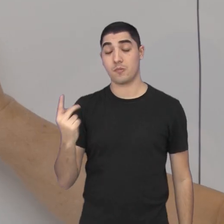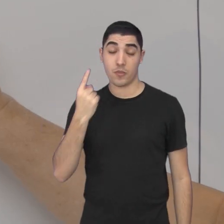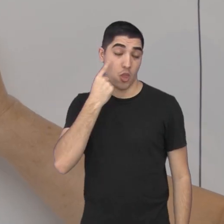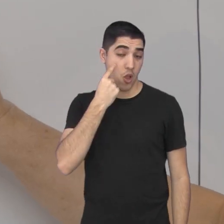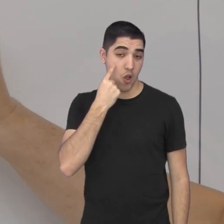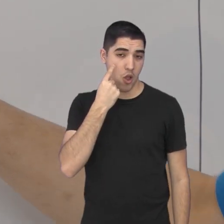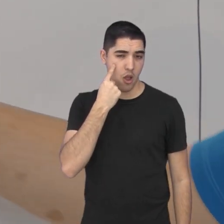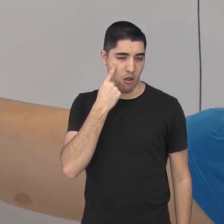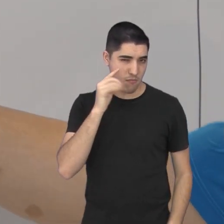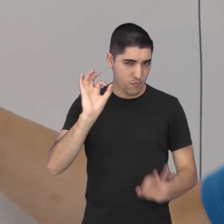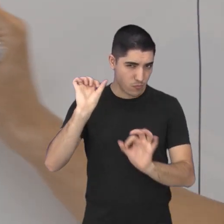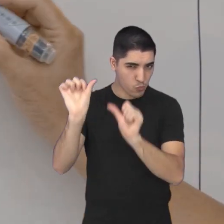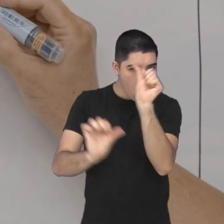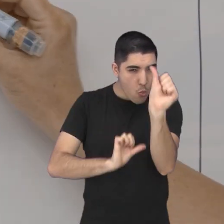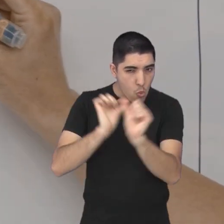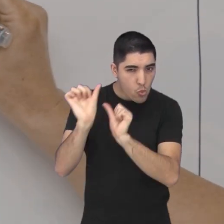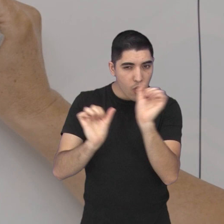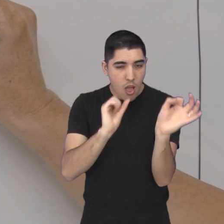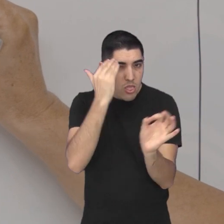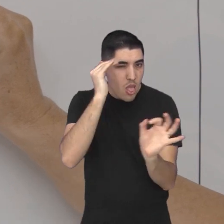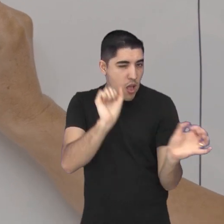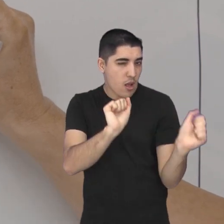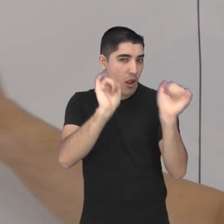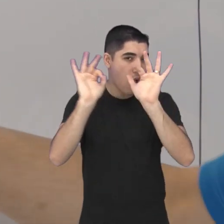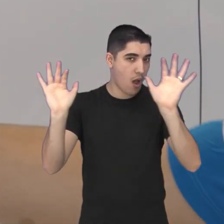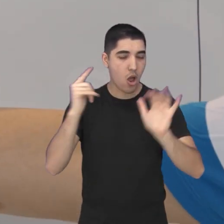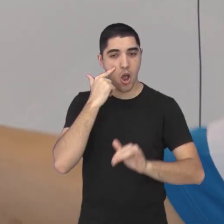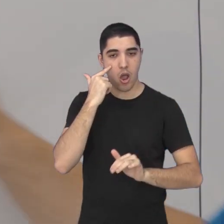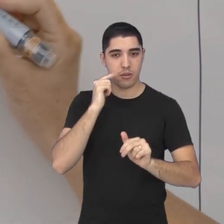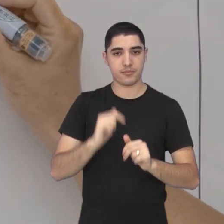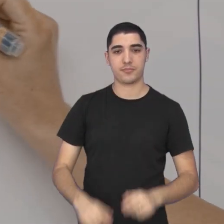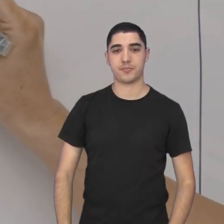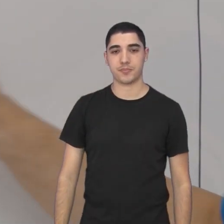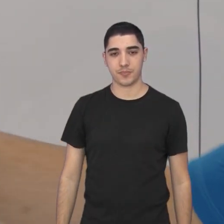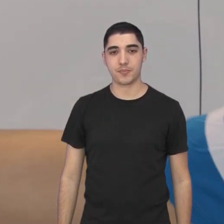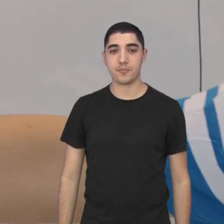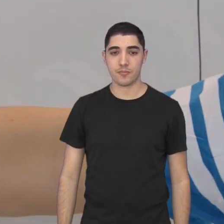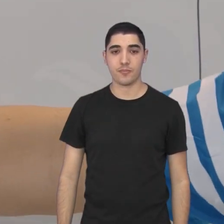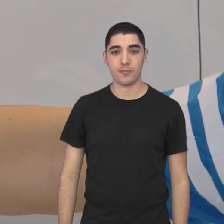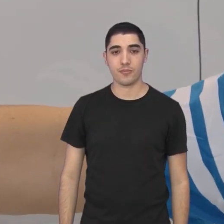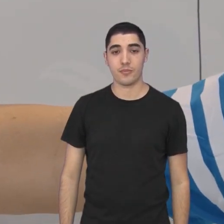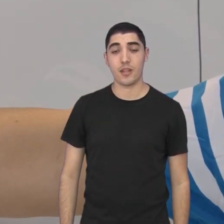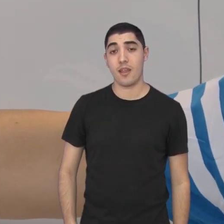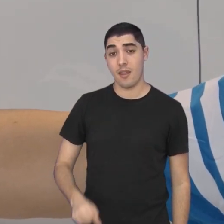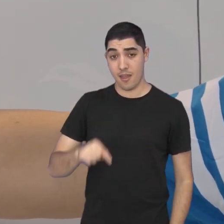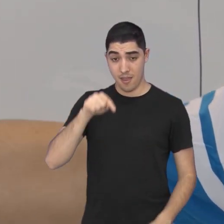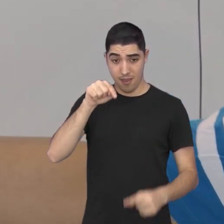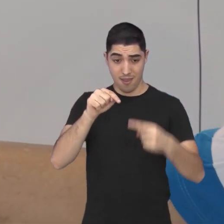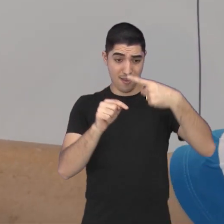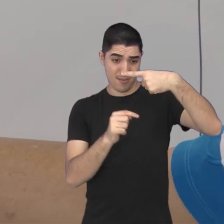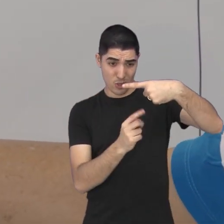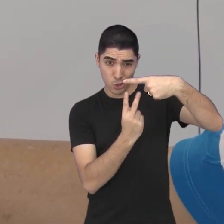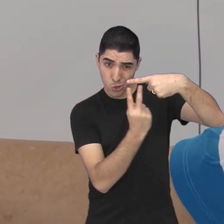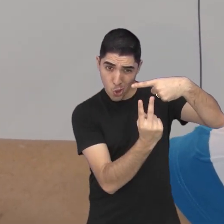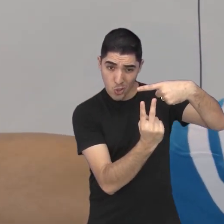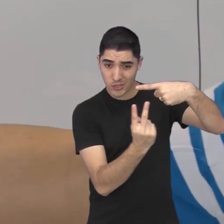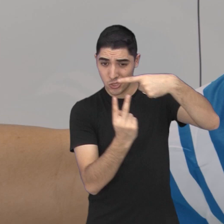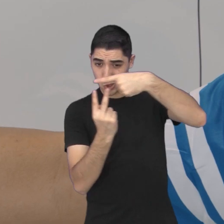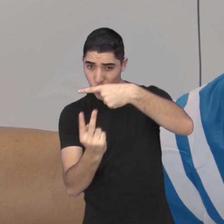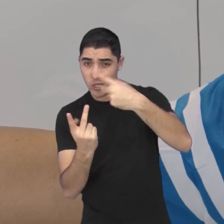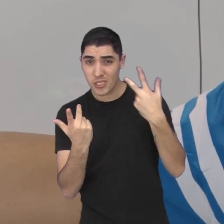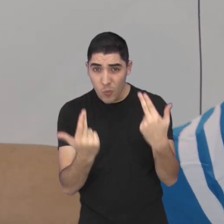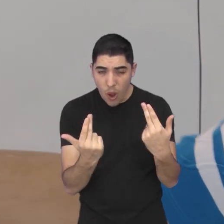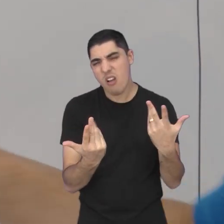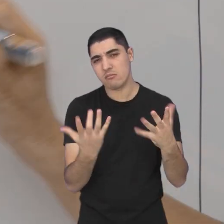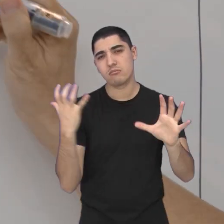Então, vamos mudar essa equação, vamos fazer assim, ó. Como esse tem o mesmo denominador desse, a gente já pode